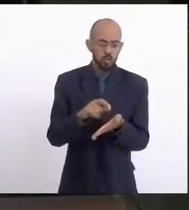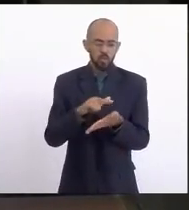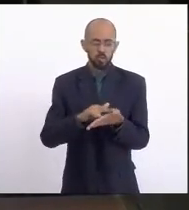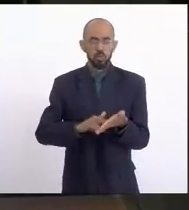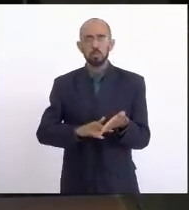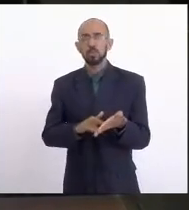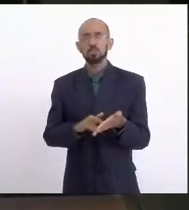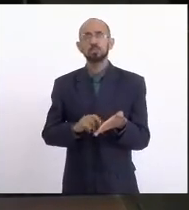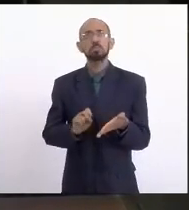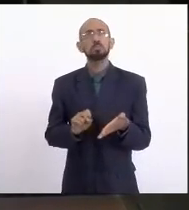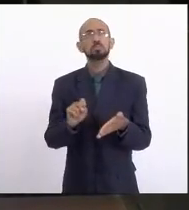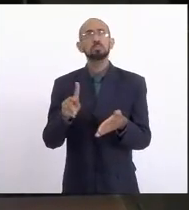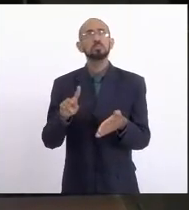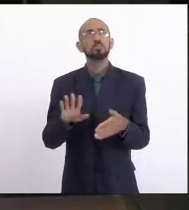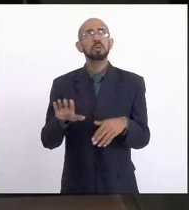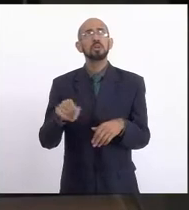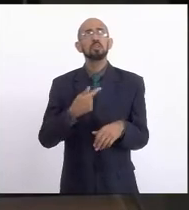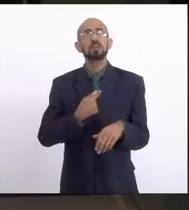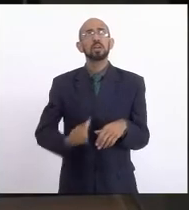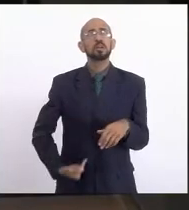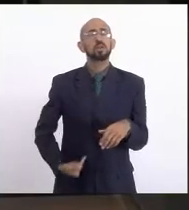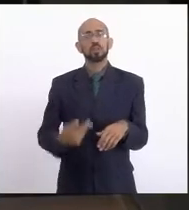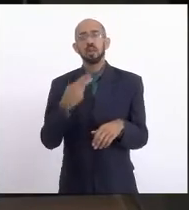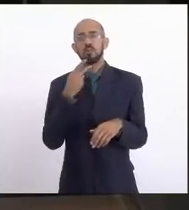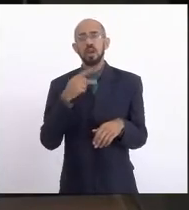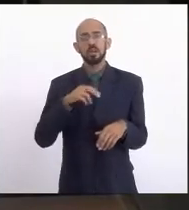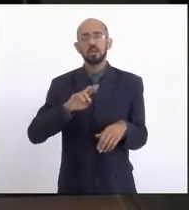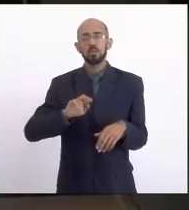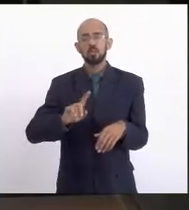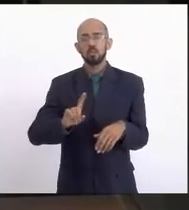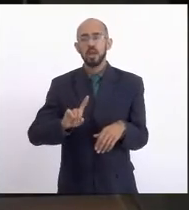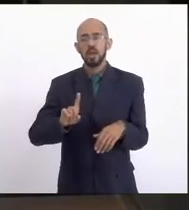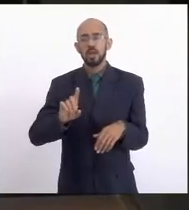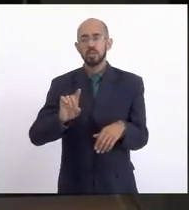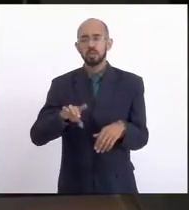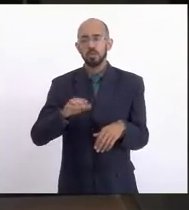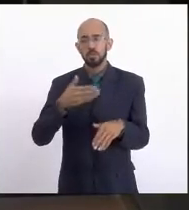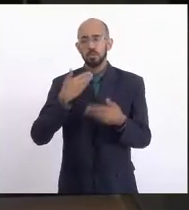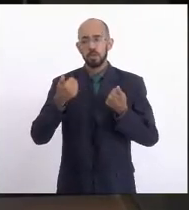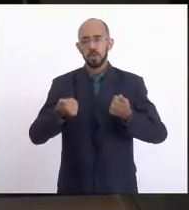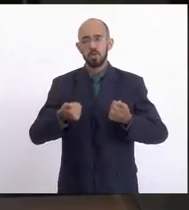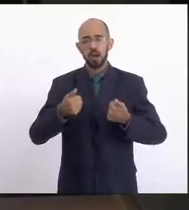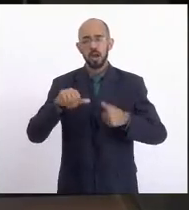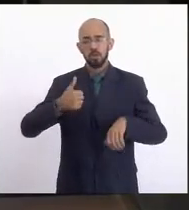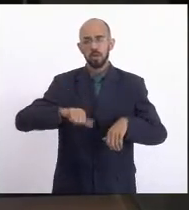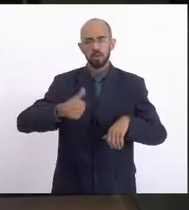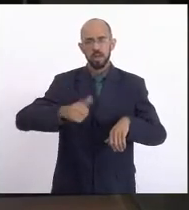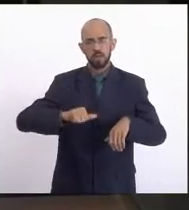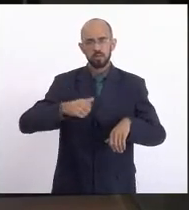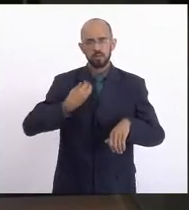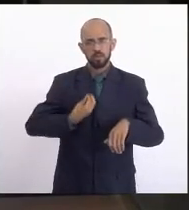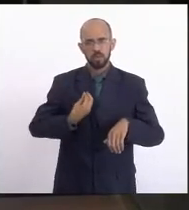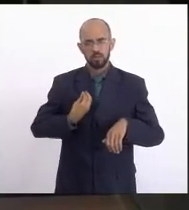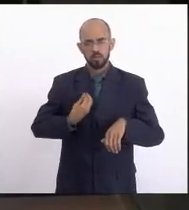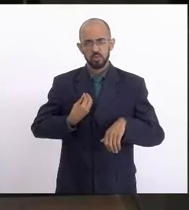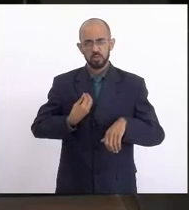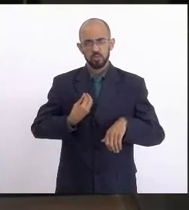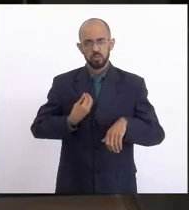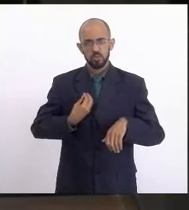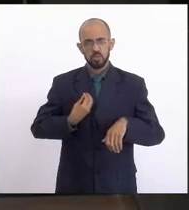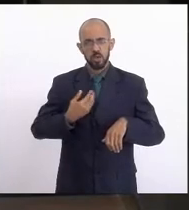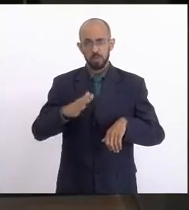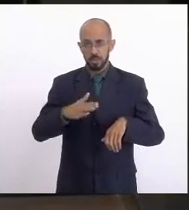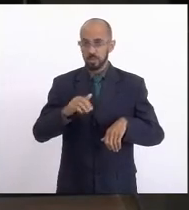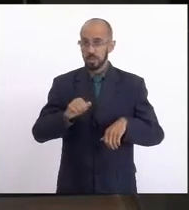assinando um documento. O governador está dizendo que agora não é bem isso, não, que é só para melhorar a qualidade dos serviços. Caxias administrou aquele